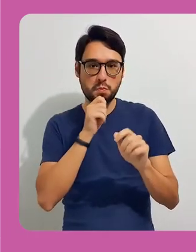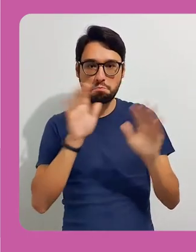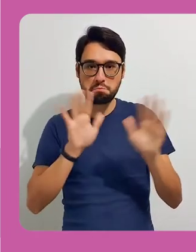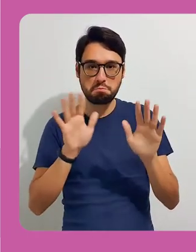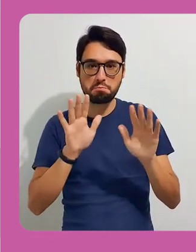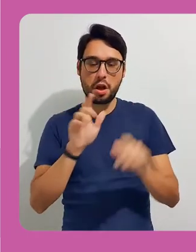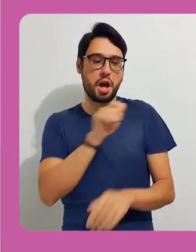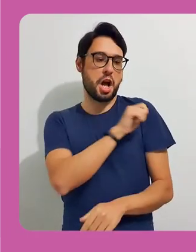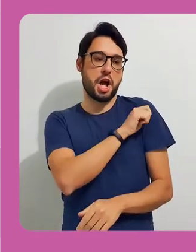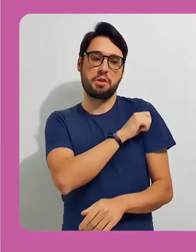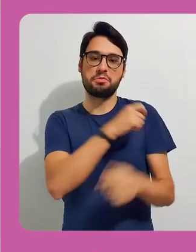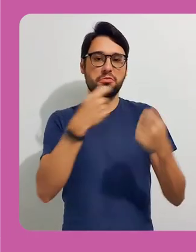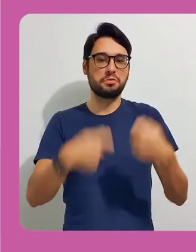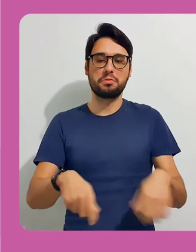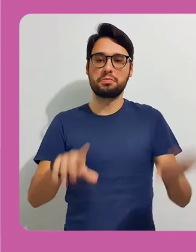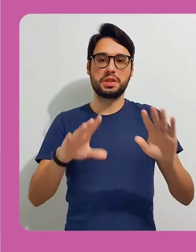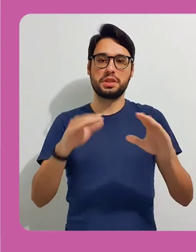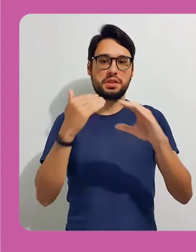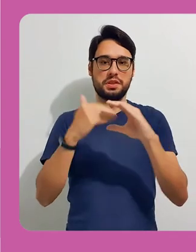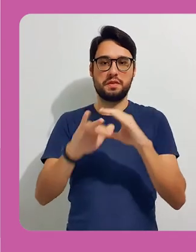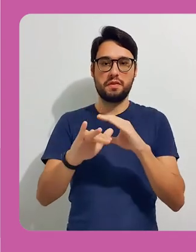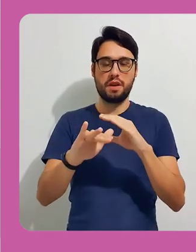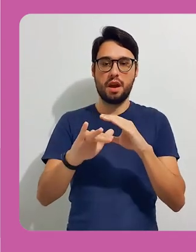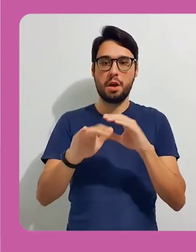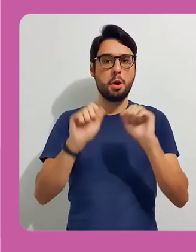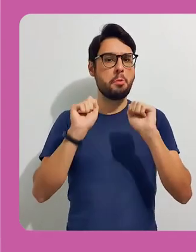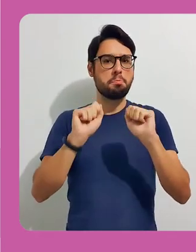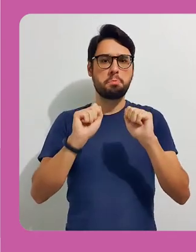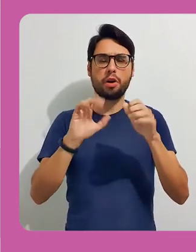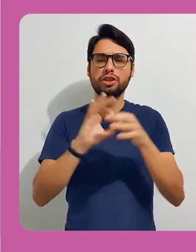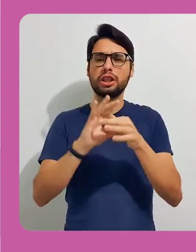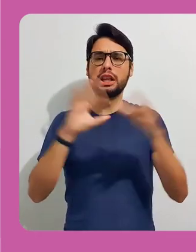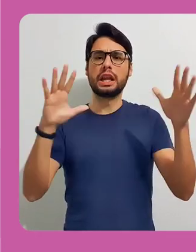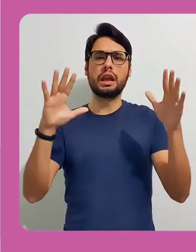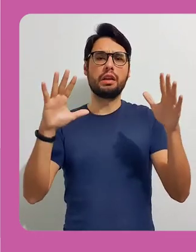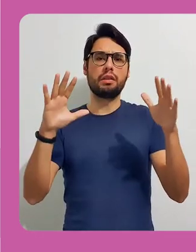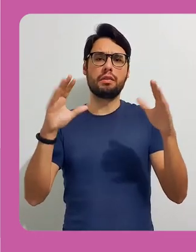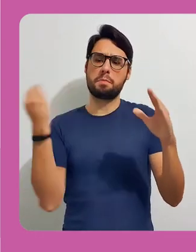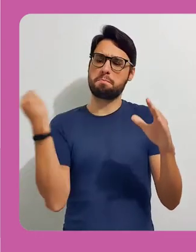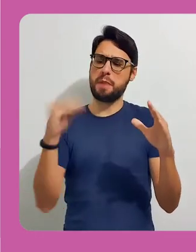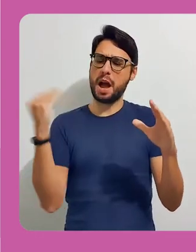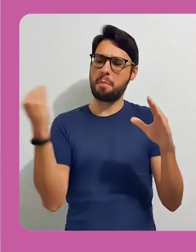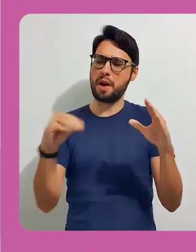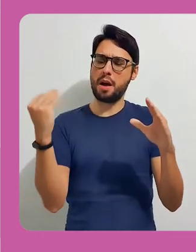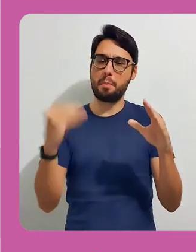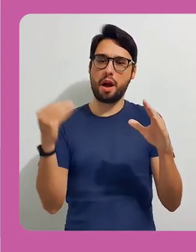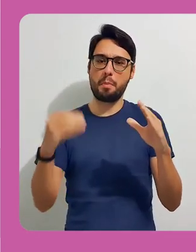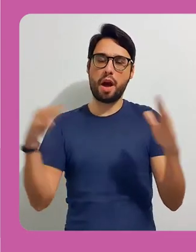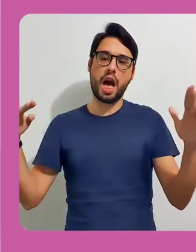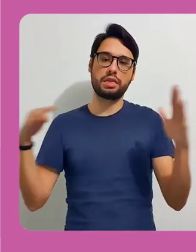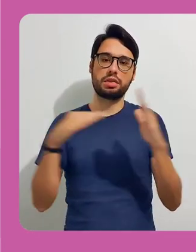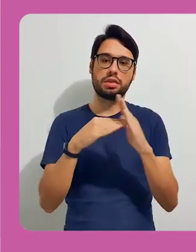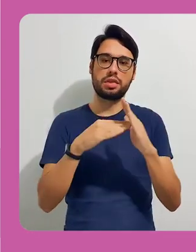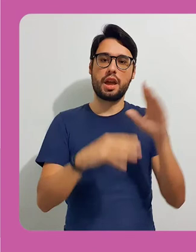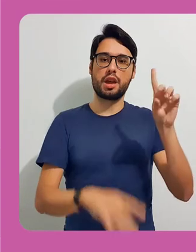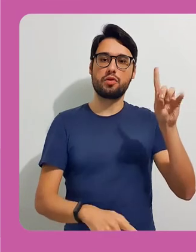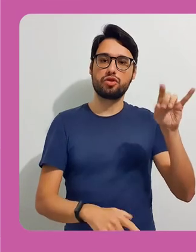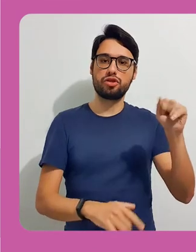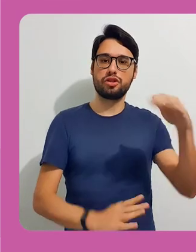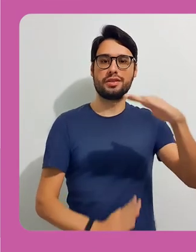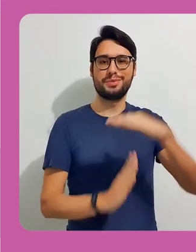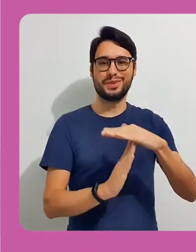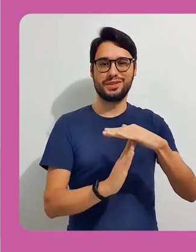precisa enviar a tarefa é como se ele todo momento pudesse lá e incluir um arquivo ou incluir um texto